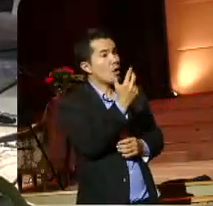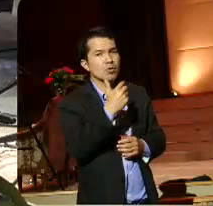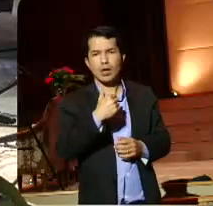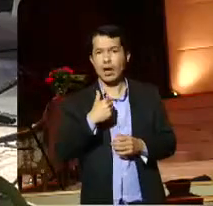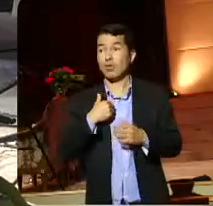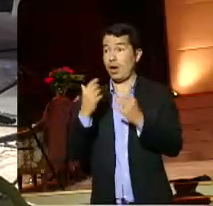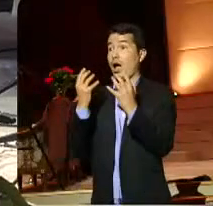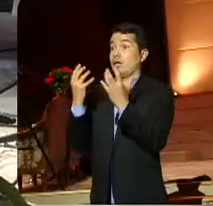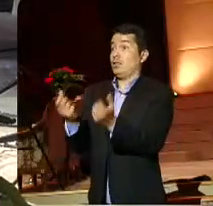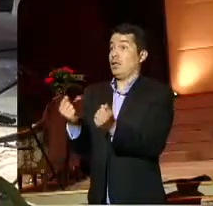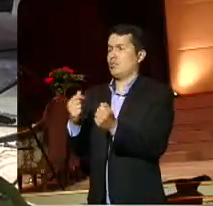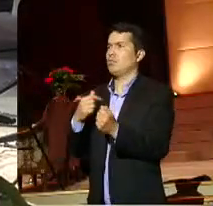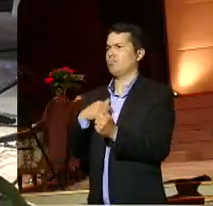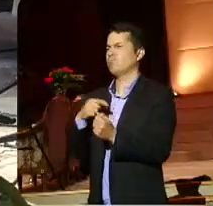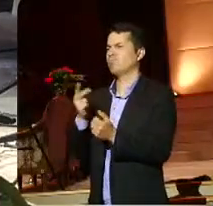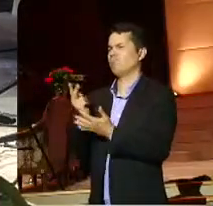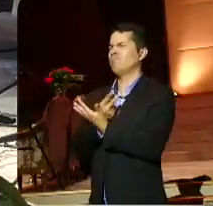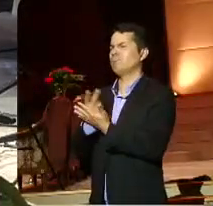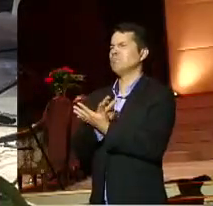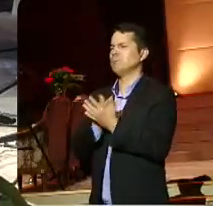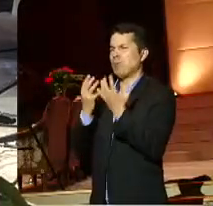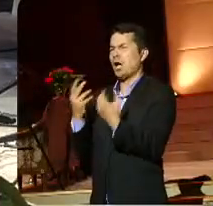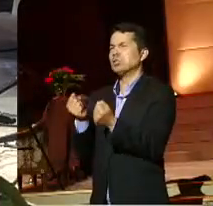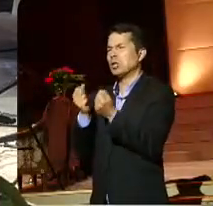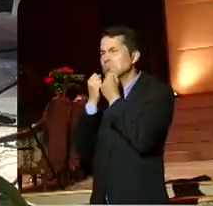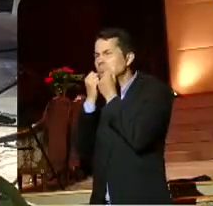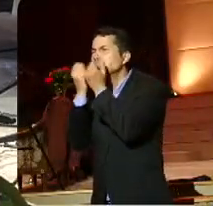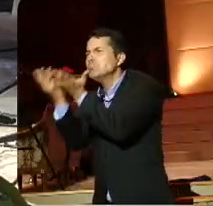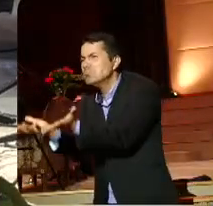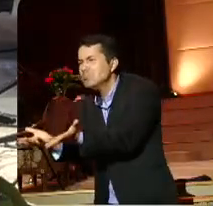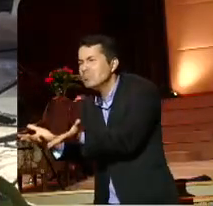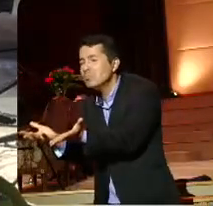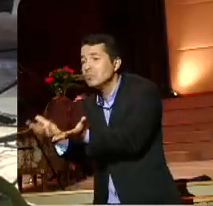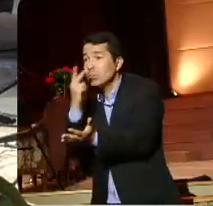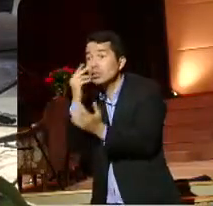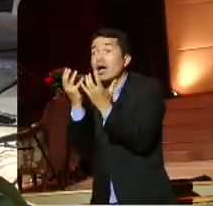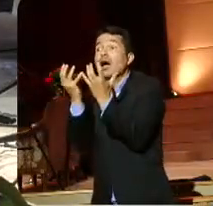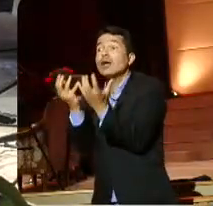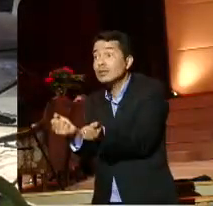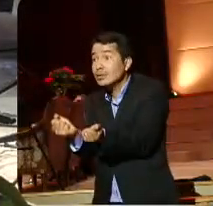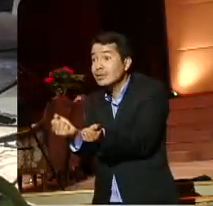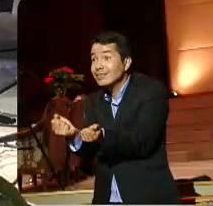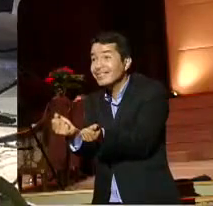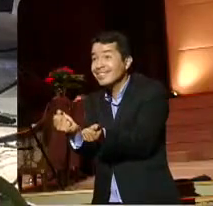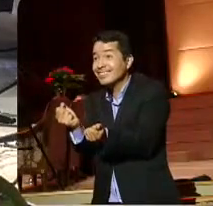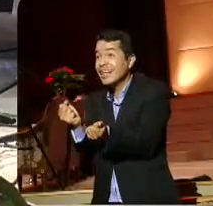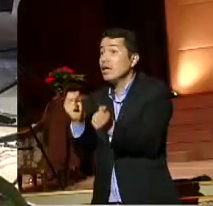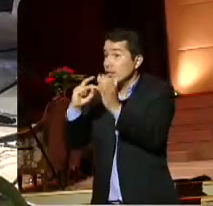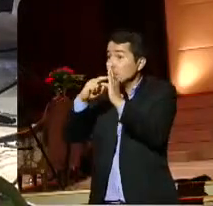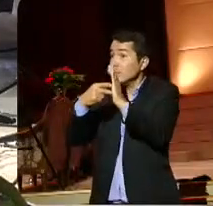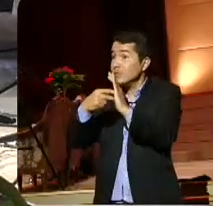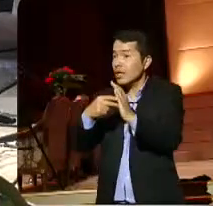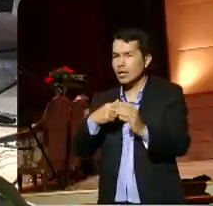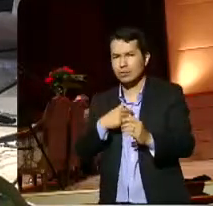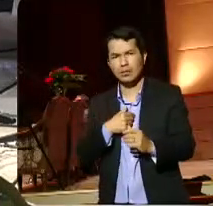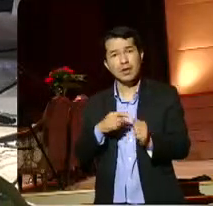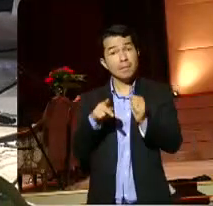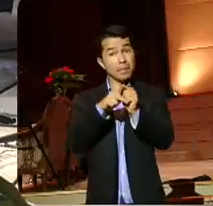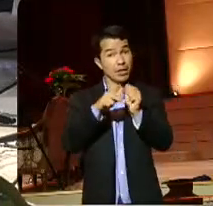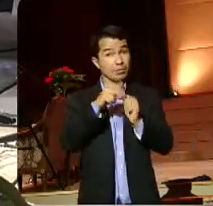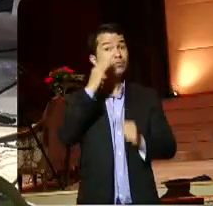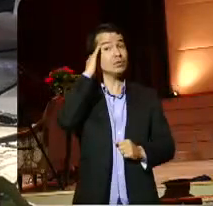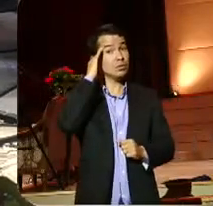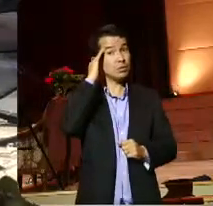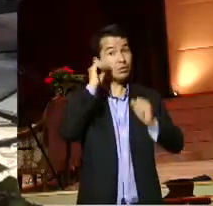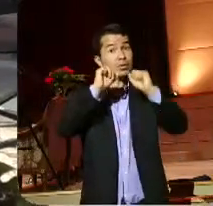eu concordo, eu não sou quem eu imaginava que era, e eu preciso da intervenção da tua graça.